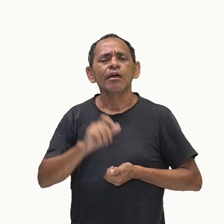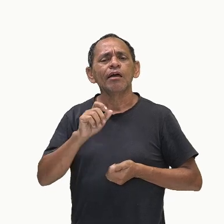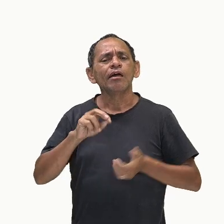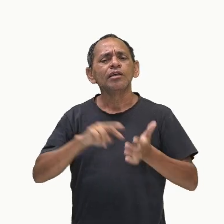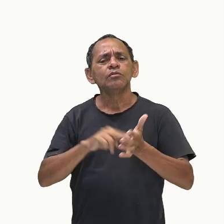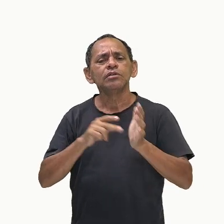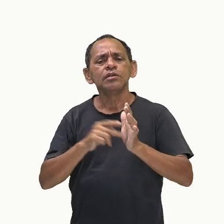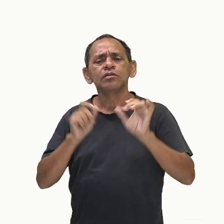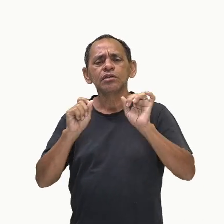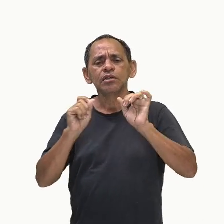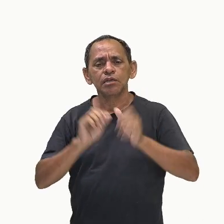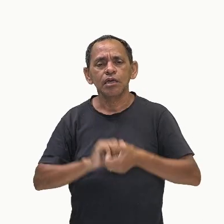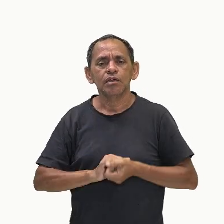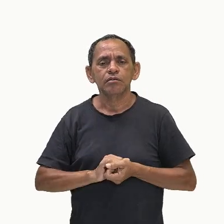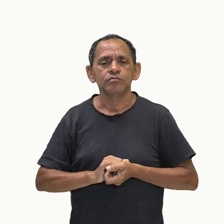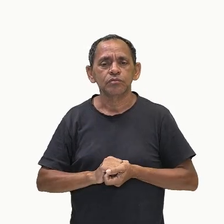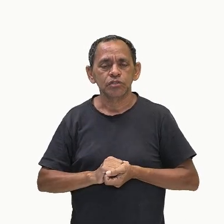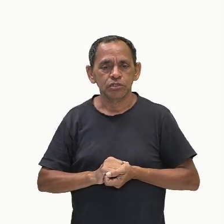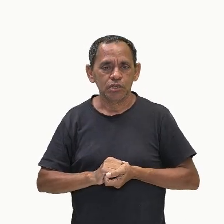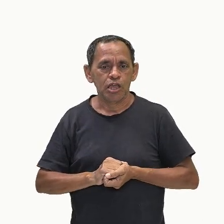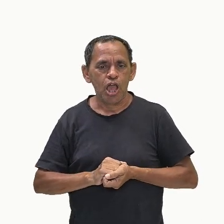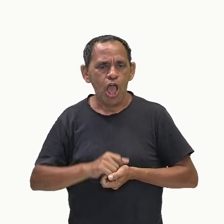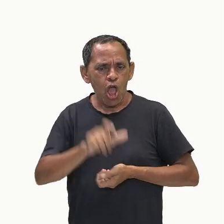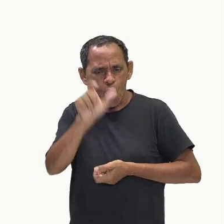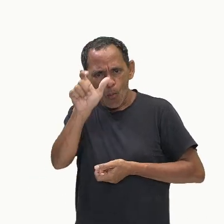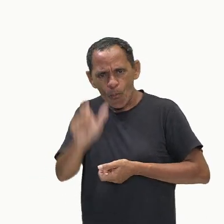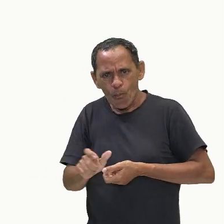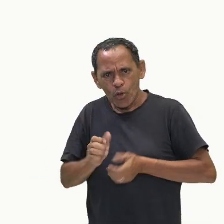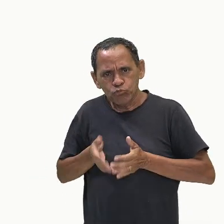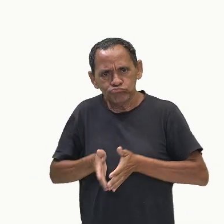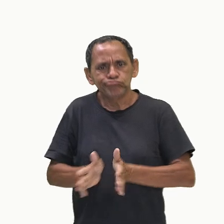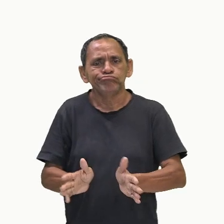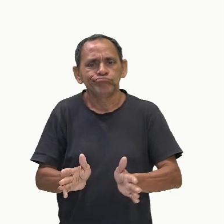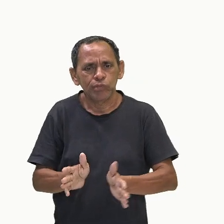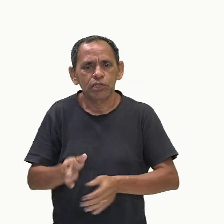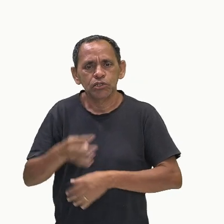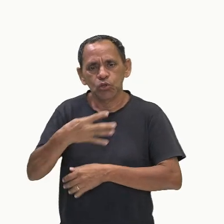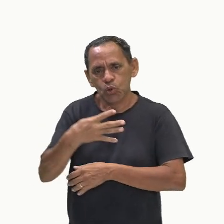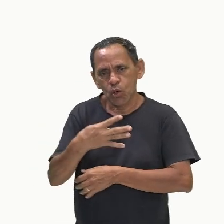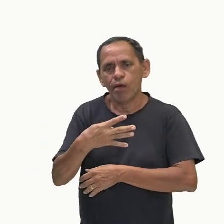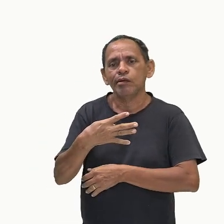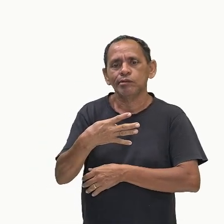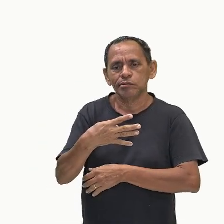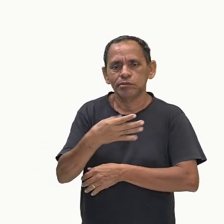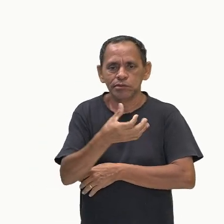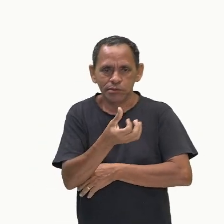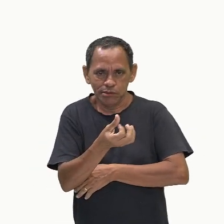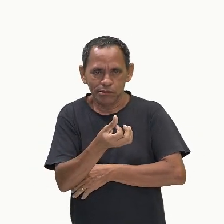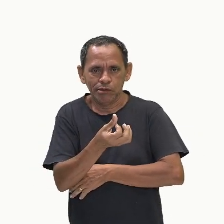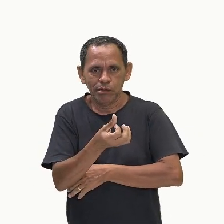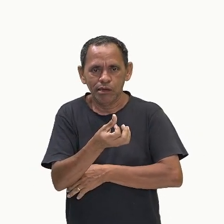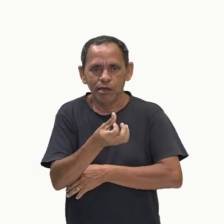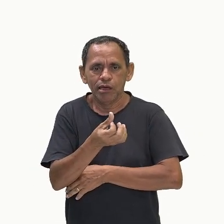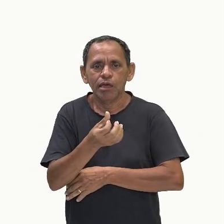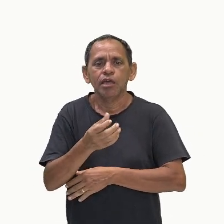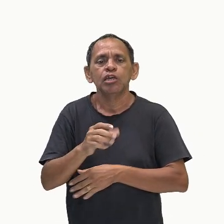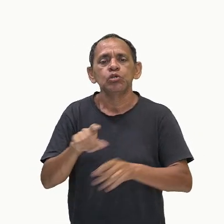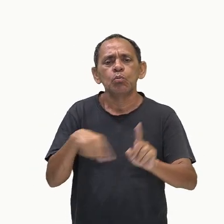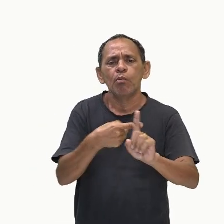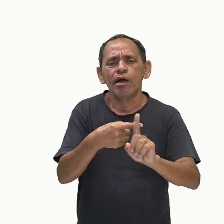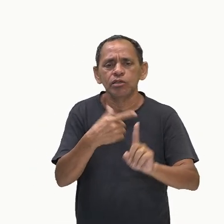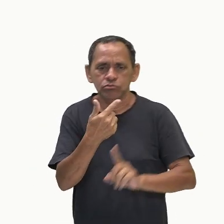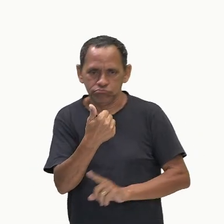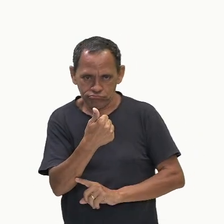de nascer com 46 cromossomos em todas as suas células, ele nasce com um a mais. E acontece no par